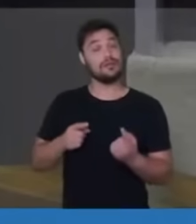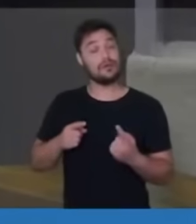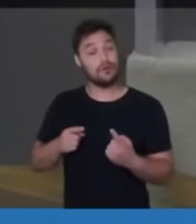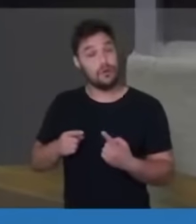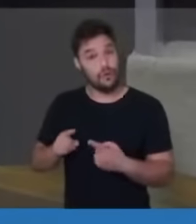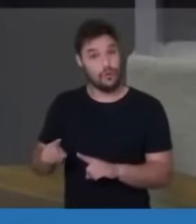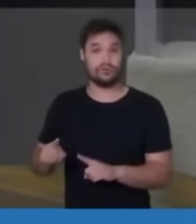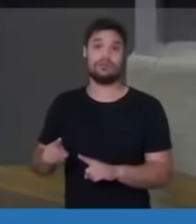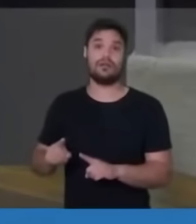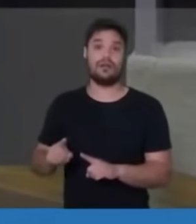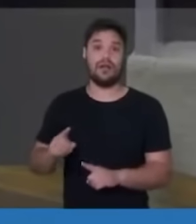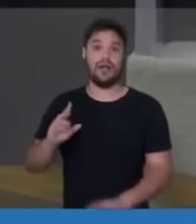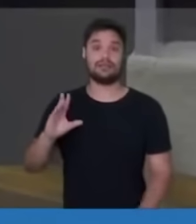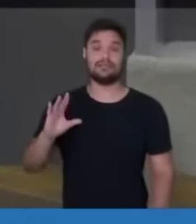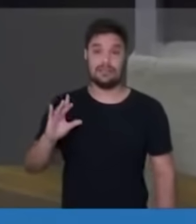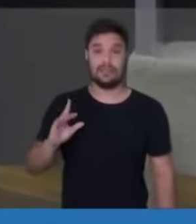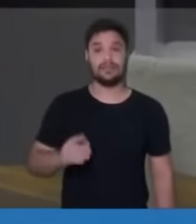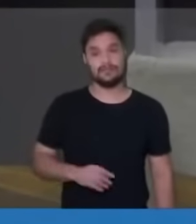chicoteando a ciência,